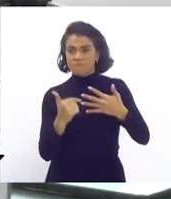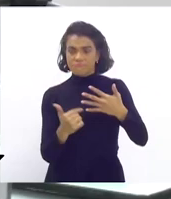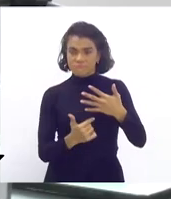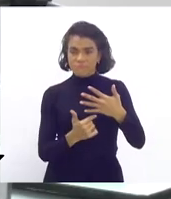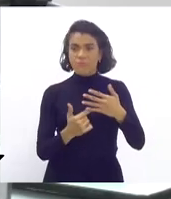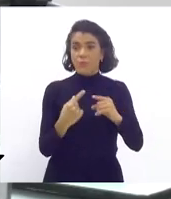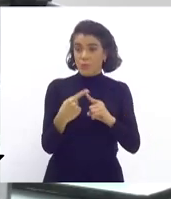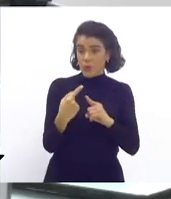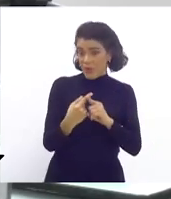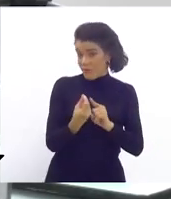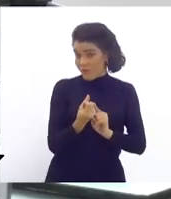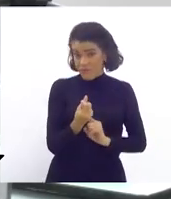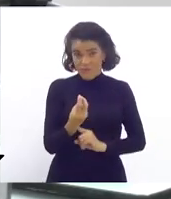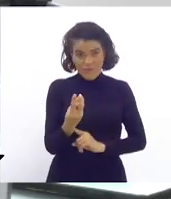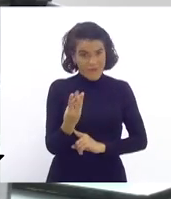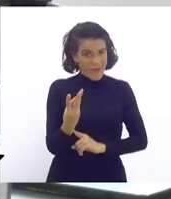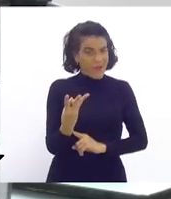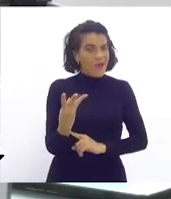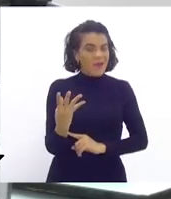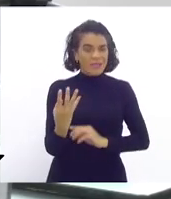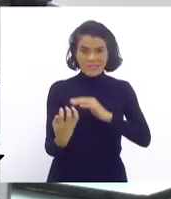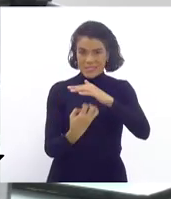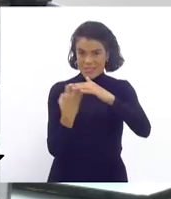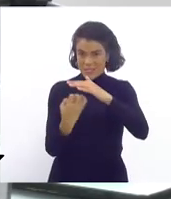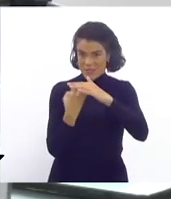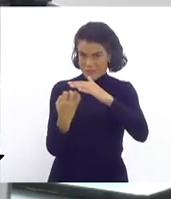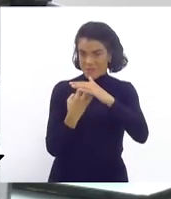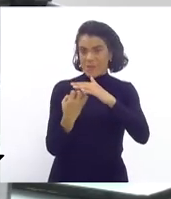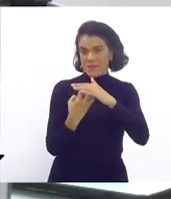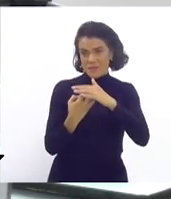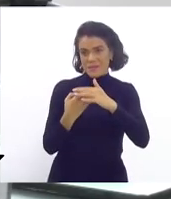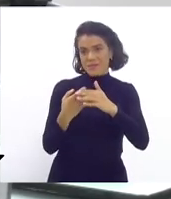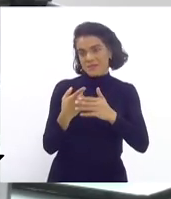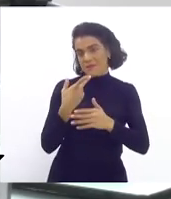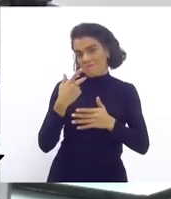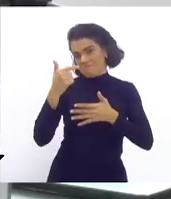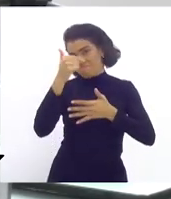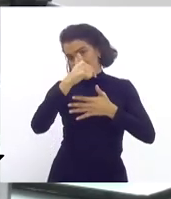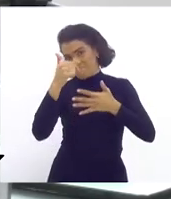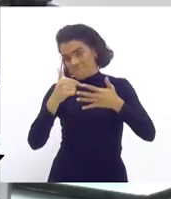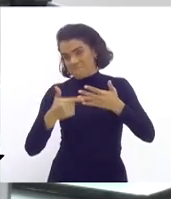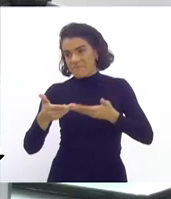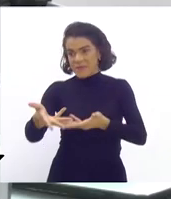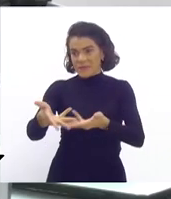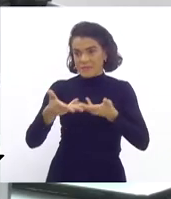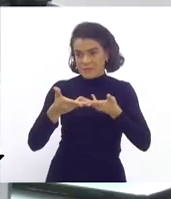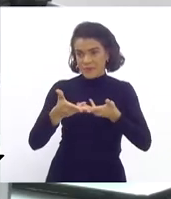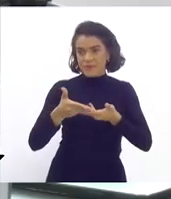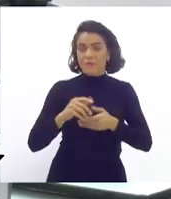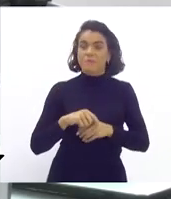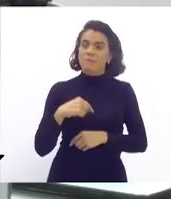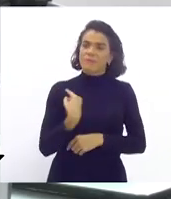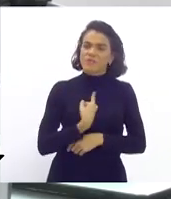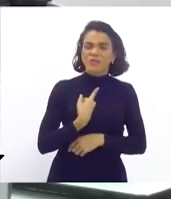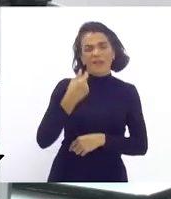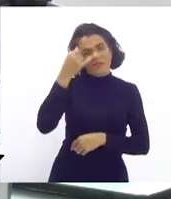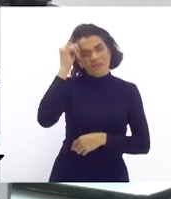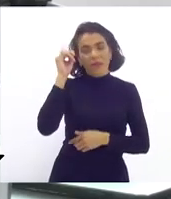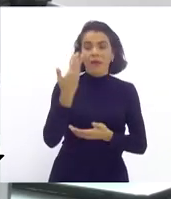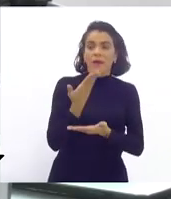até porque serão várias empresas a serem abordadas aqui nos assuntos é de grande relevância aí para a gente não